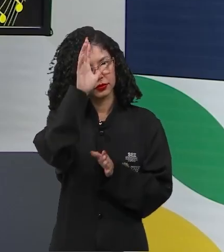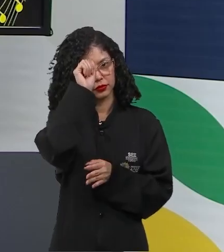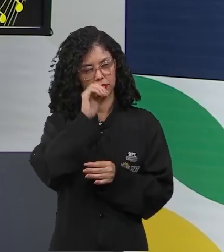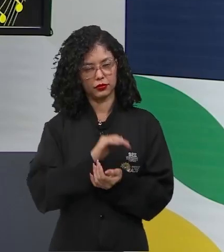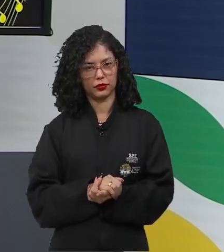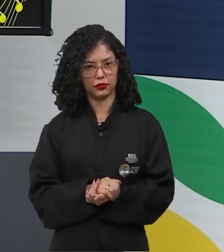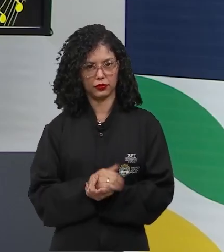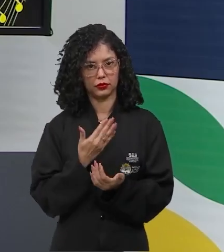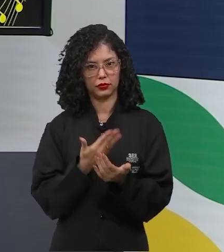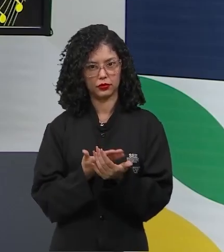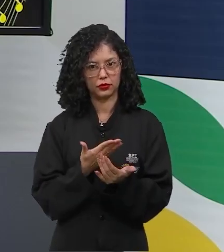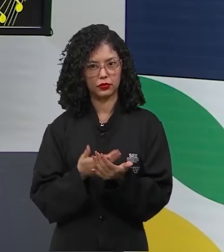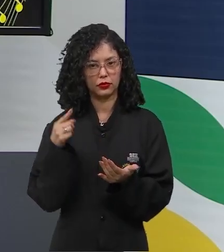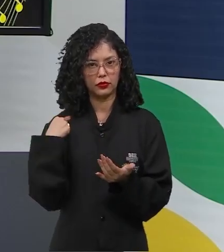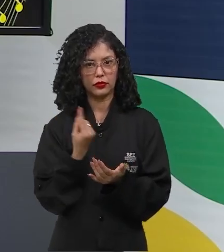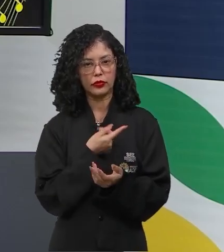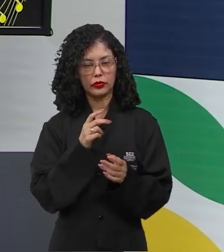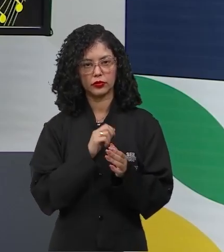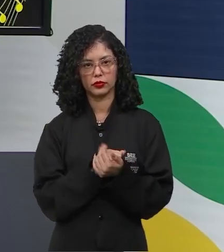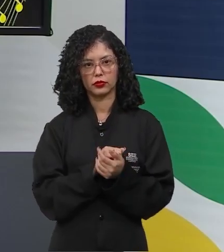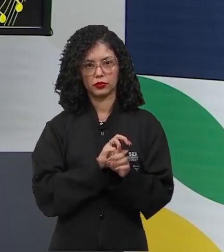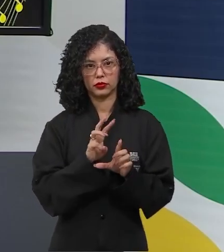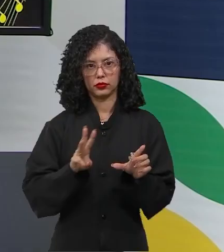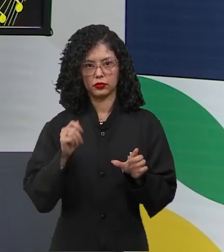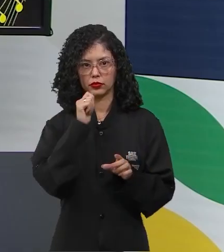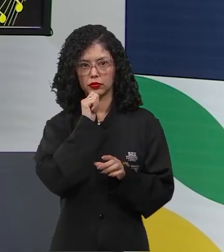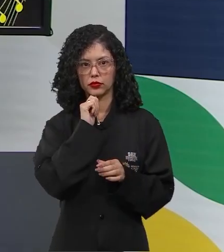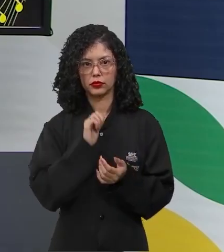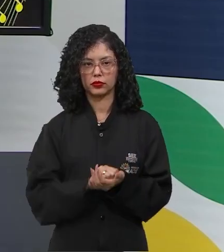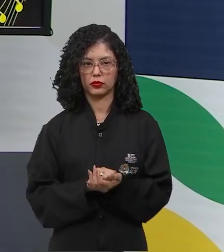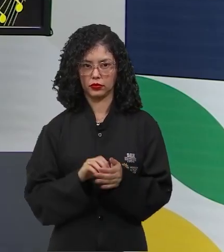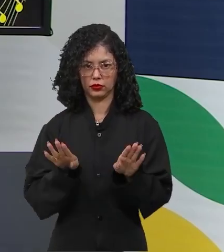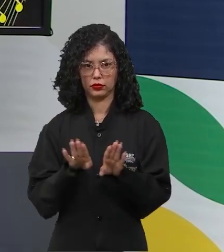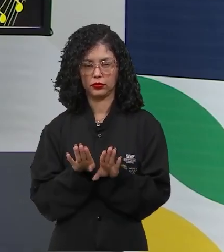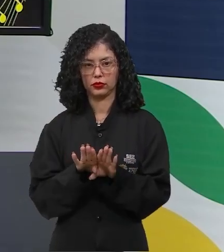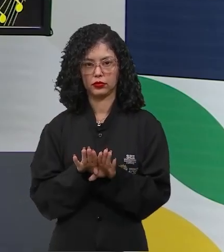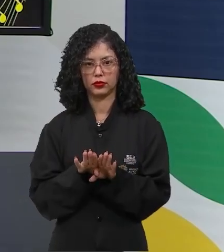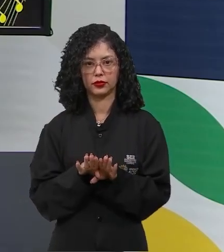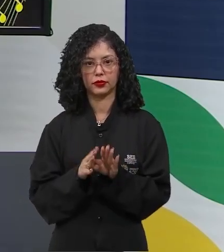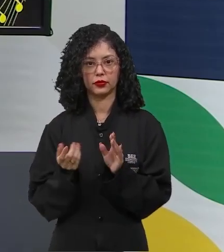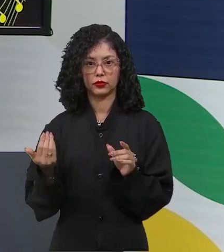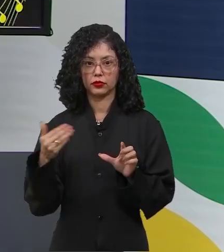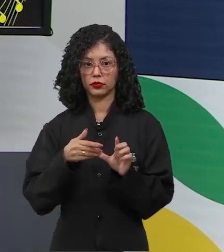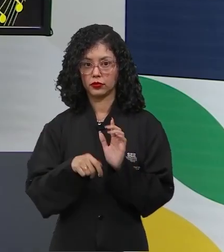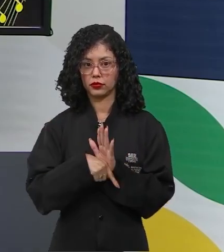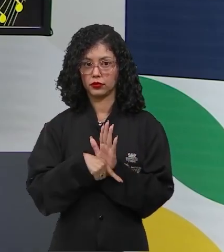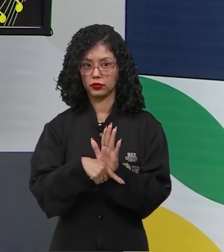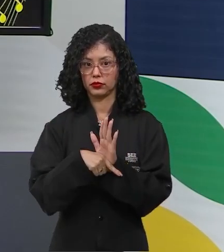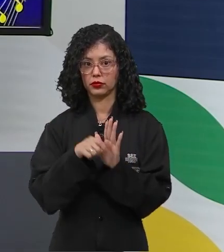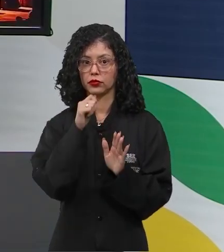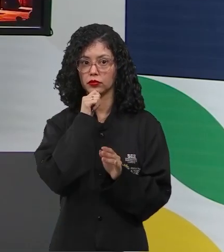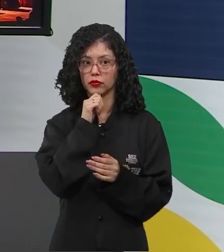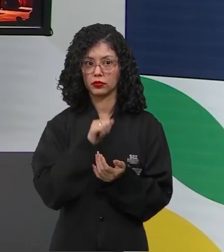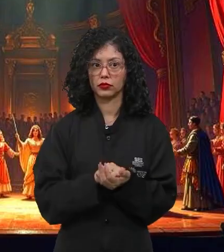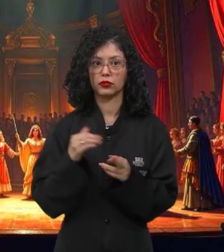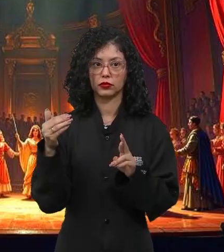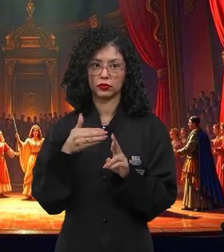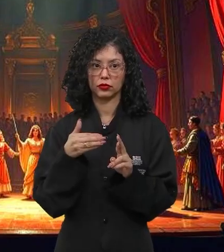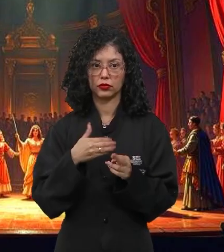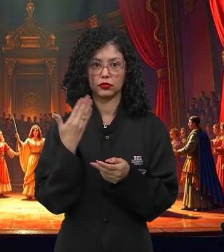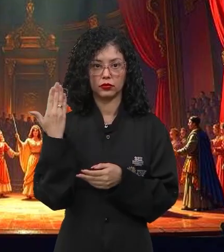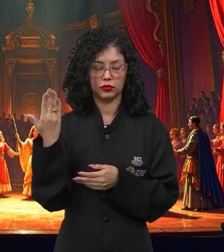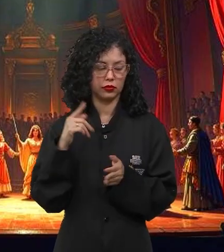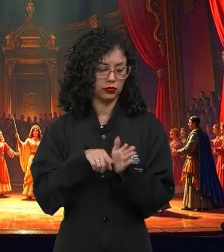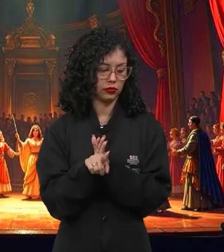pouco no nosso site, na nossa plataforma, estão lá disponíveis as referências bibliográficas para você